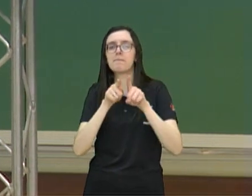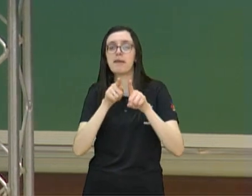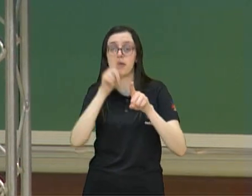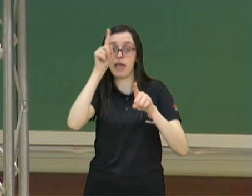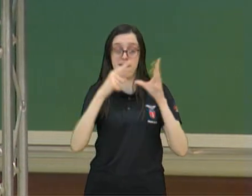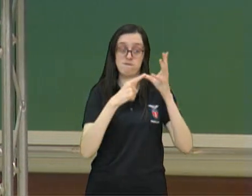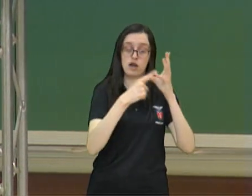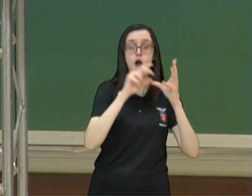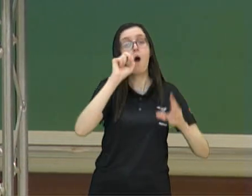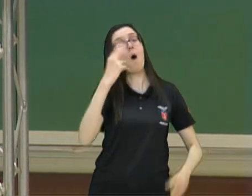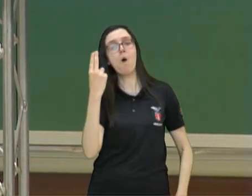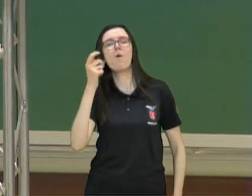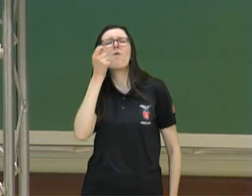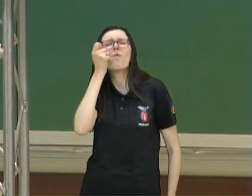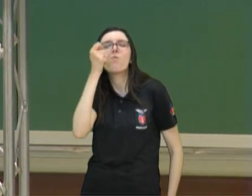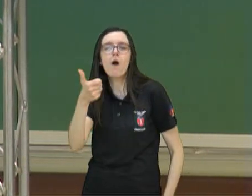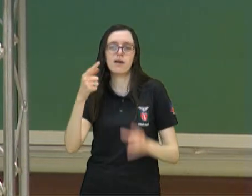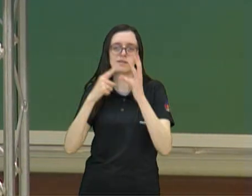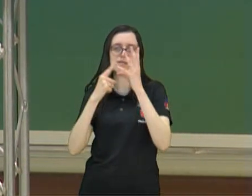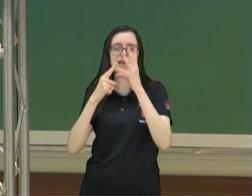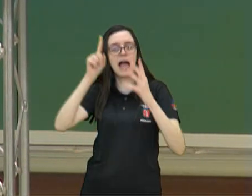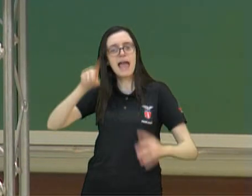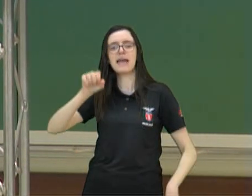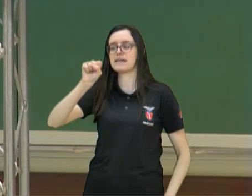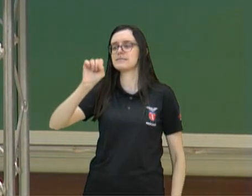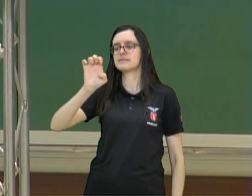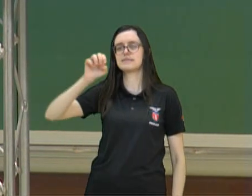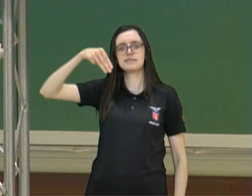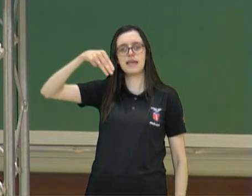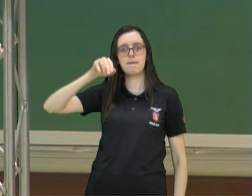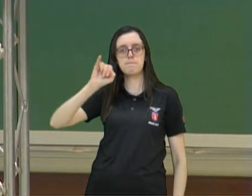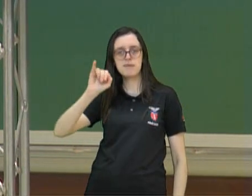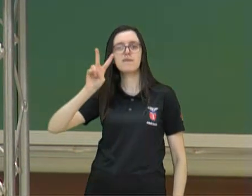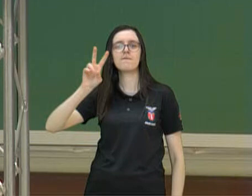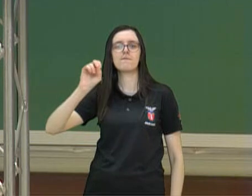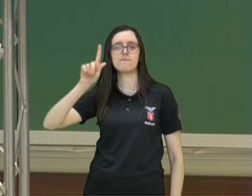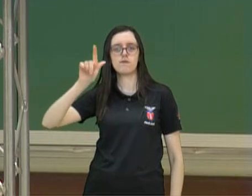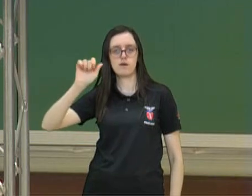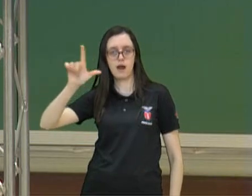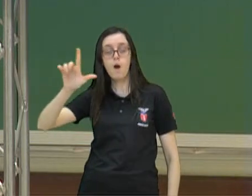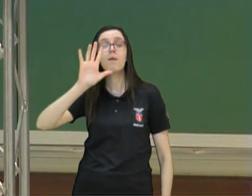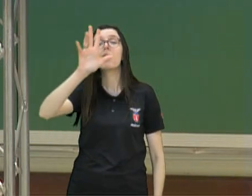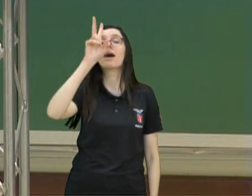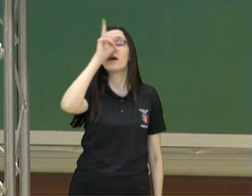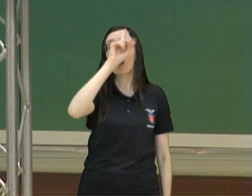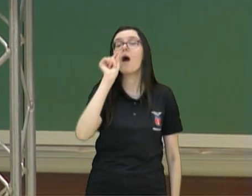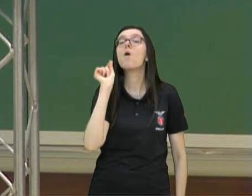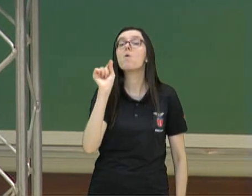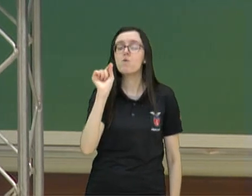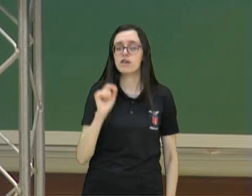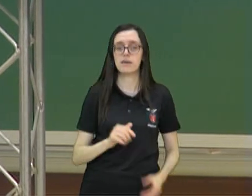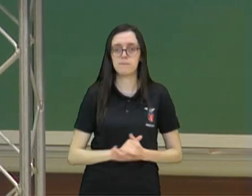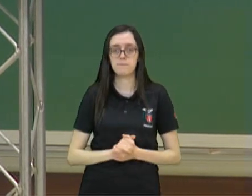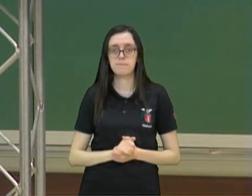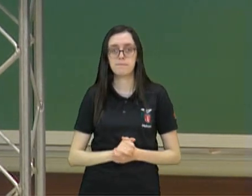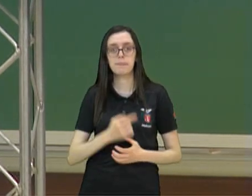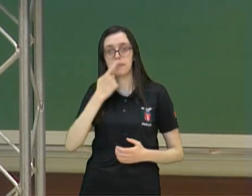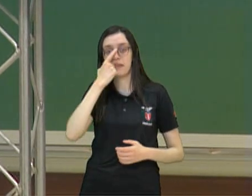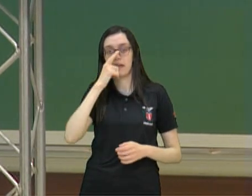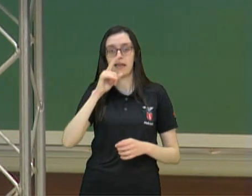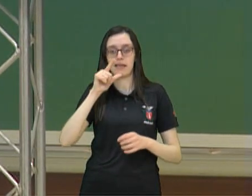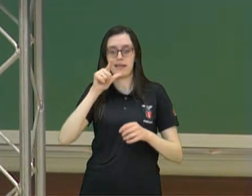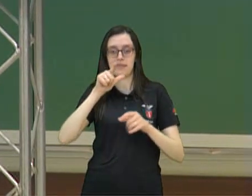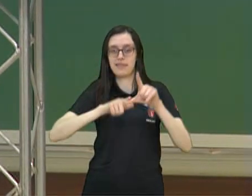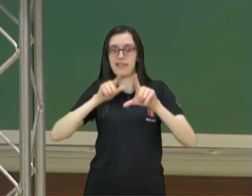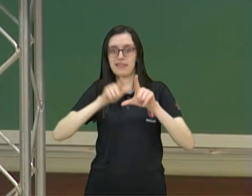Uma única é vogal e depois a outra vai ser sempre vogal. Lembrando a vocês que a letra A, ela